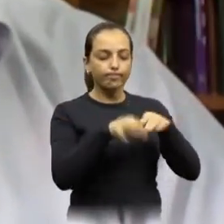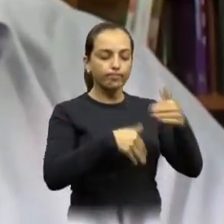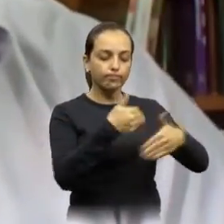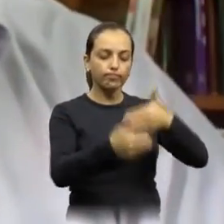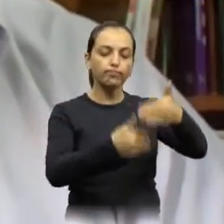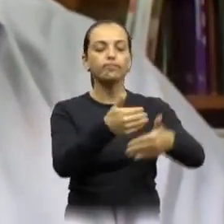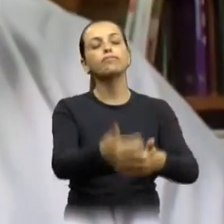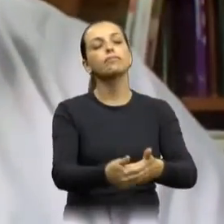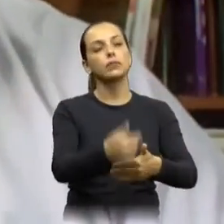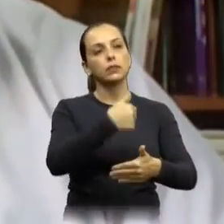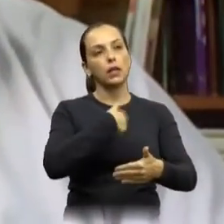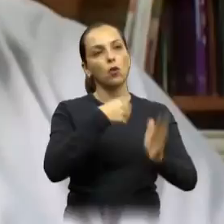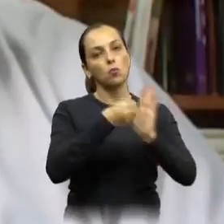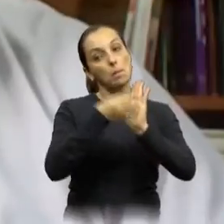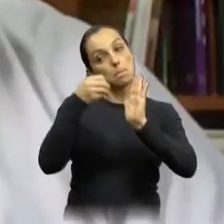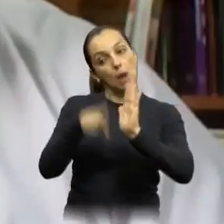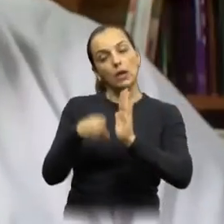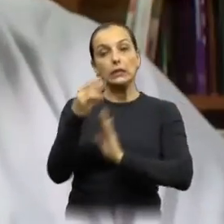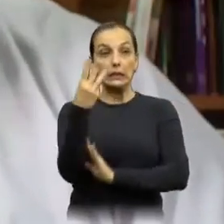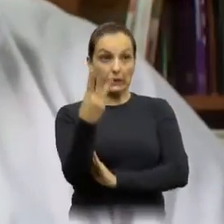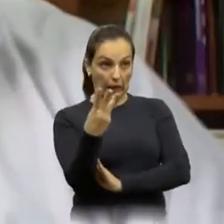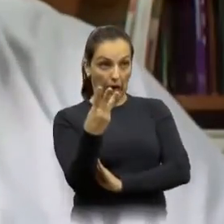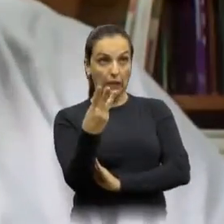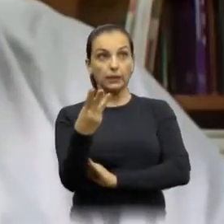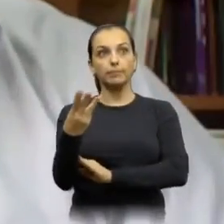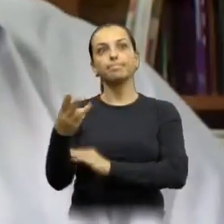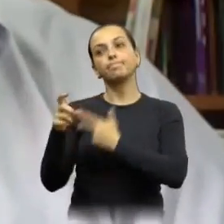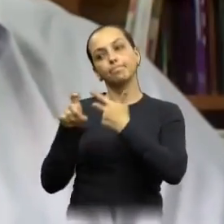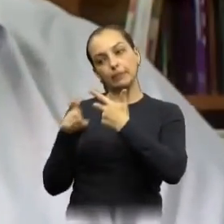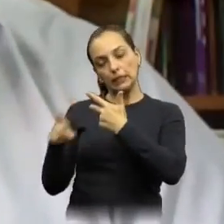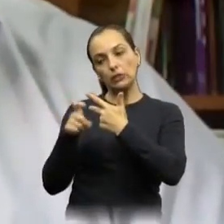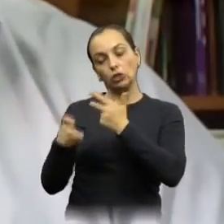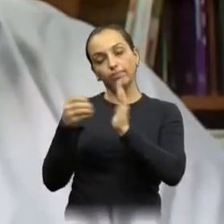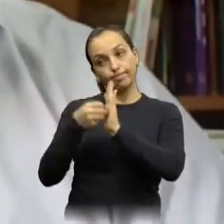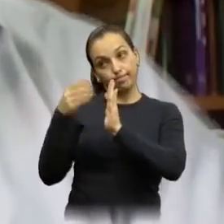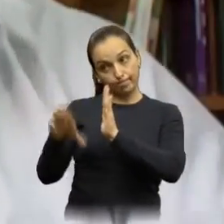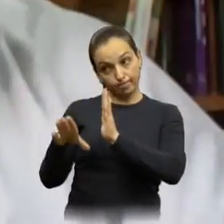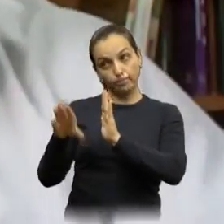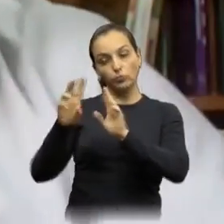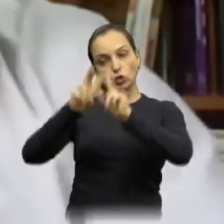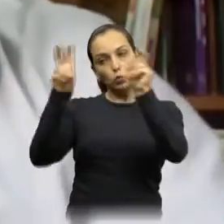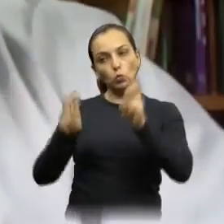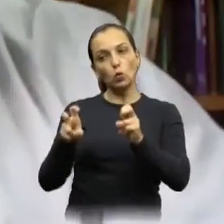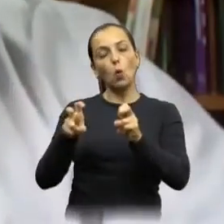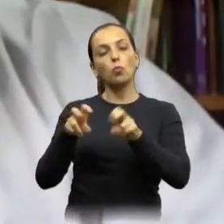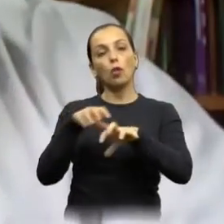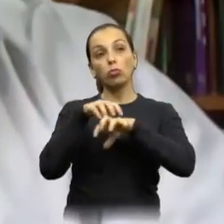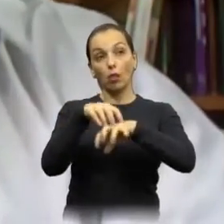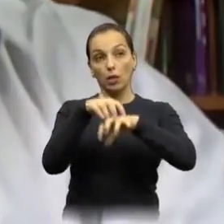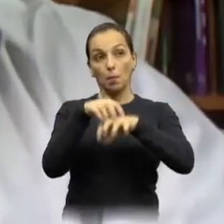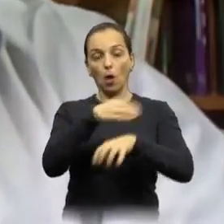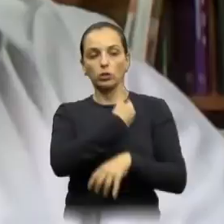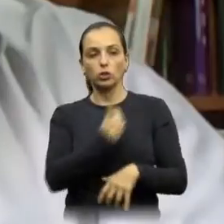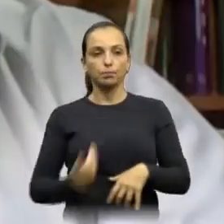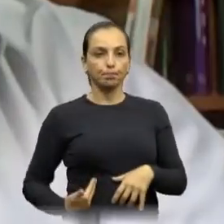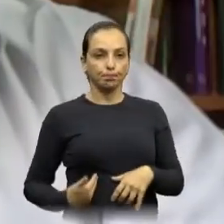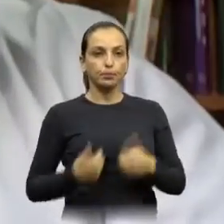nesse último período. Eu fiz três indicações relacionadas ao transporte público. Queria falar um pouquinho. A primeira, que é de